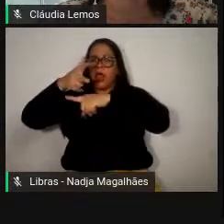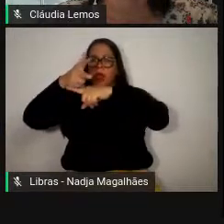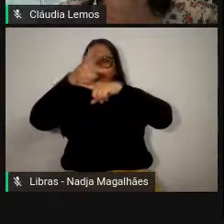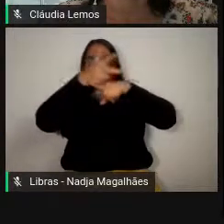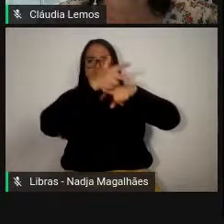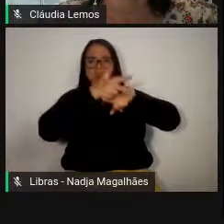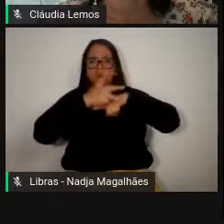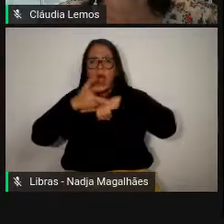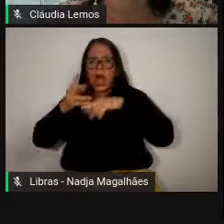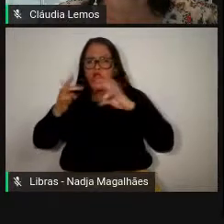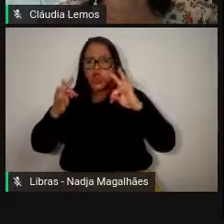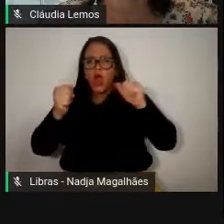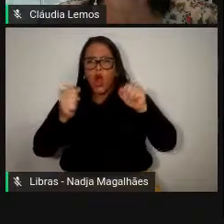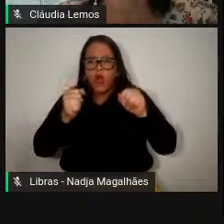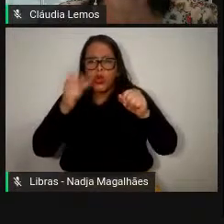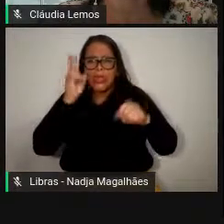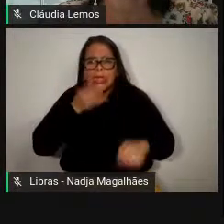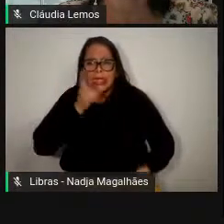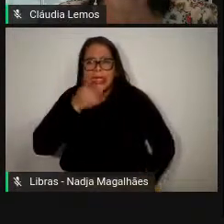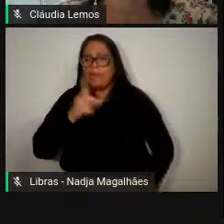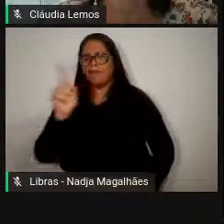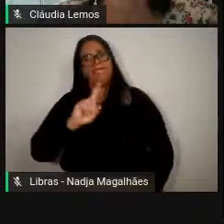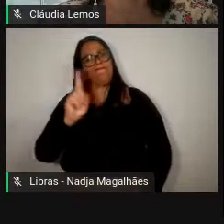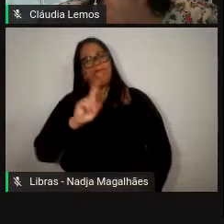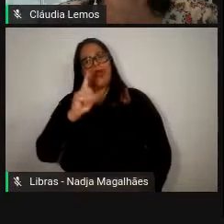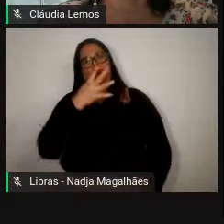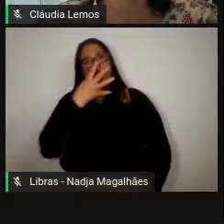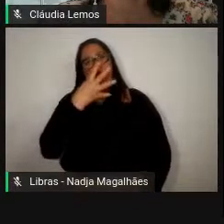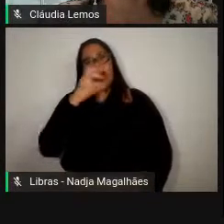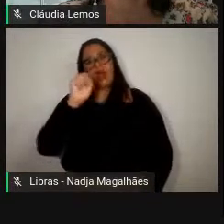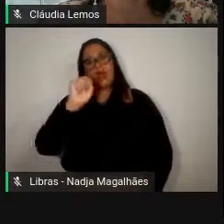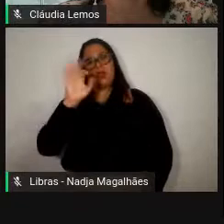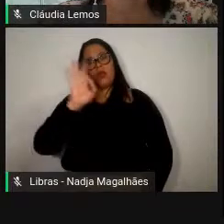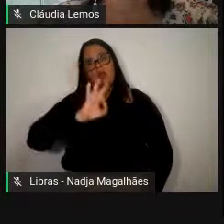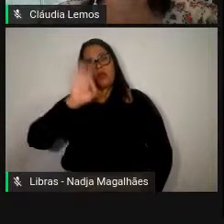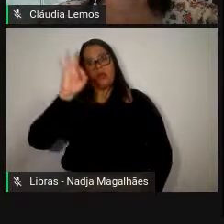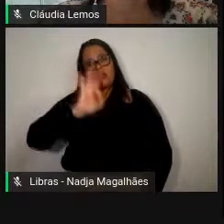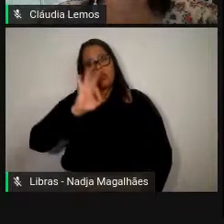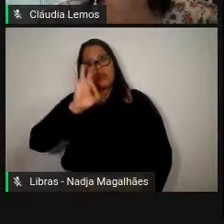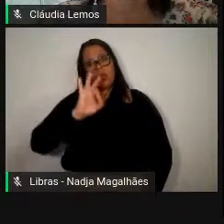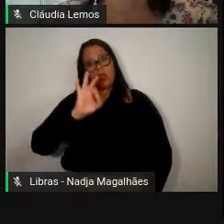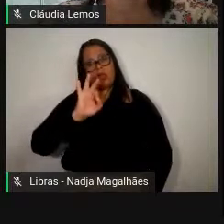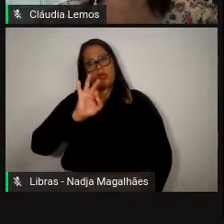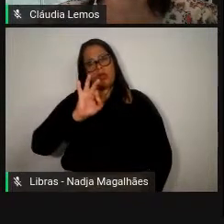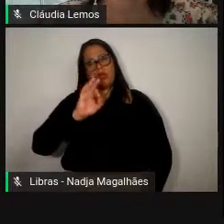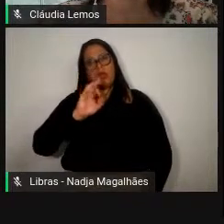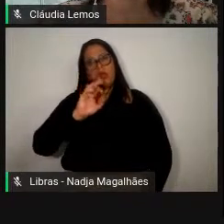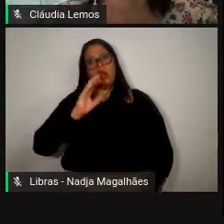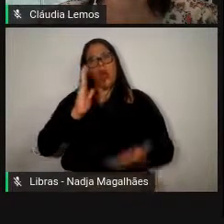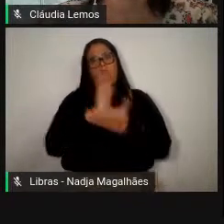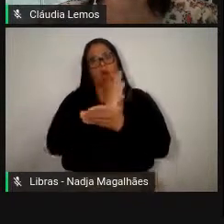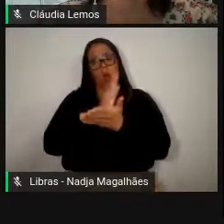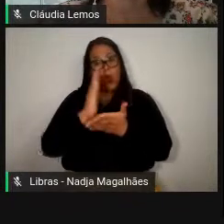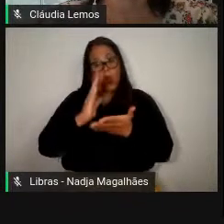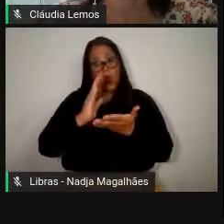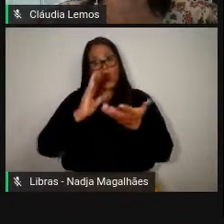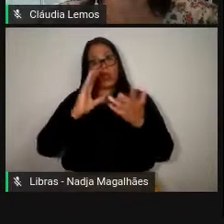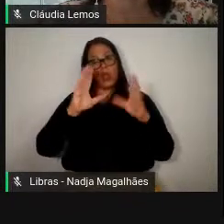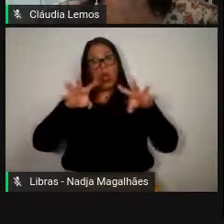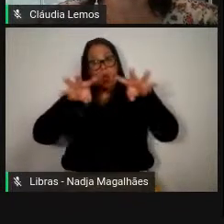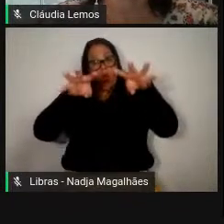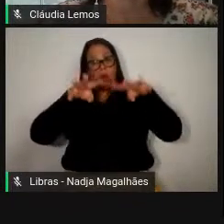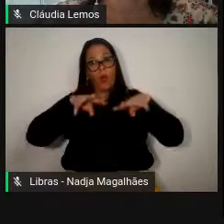as ocasiões. Ele em 48%, quase metade das casas legislativas, o plenário